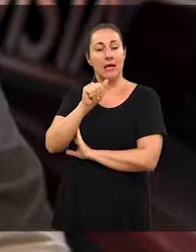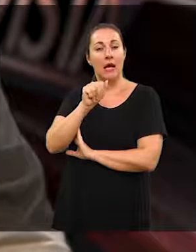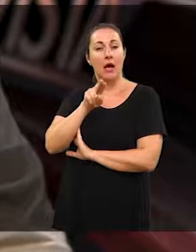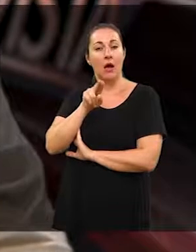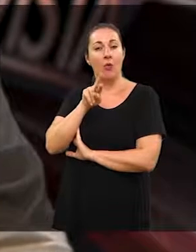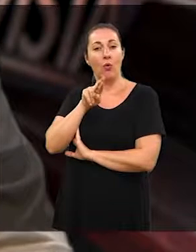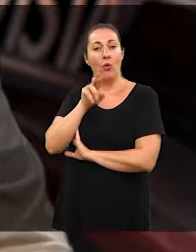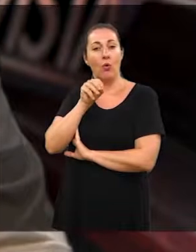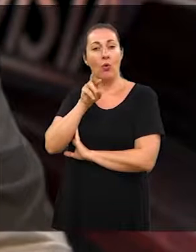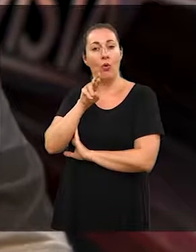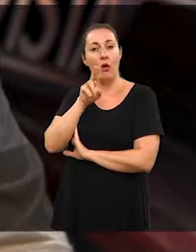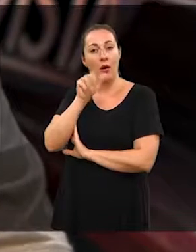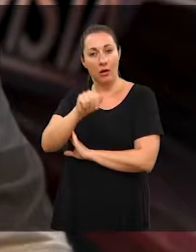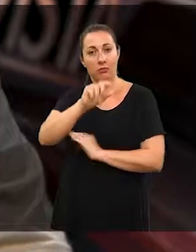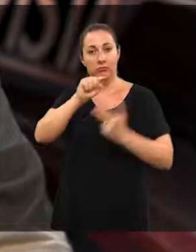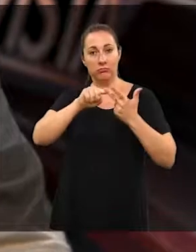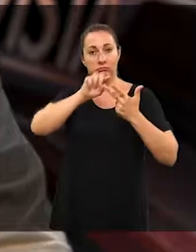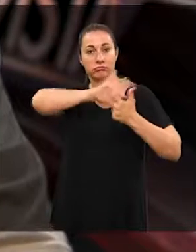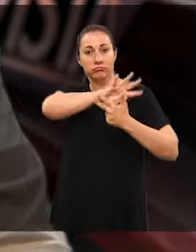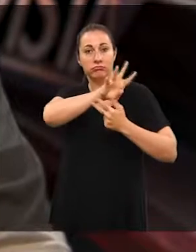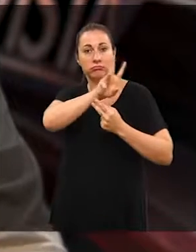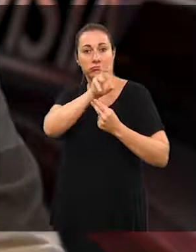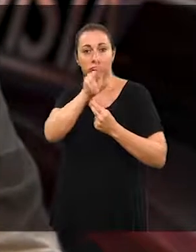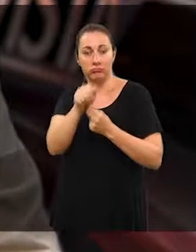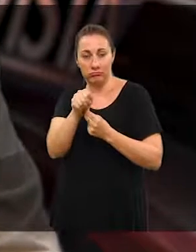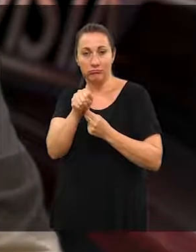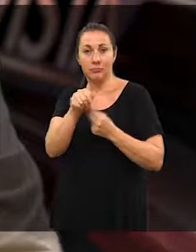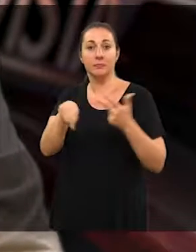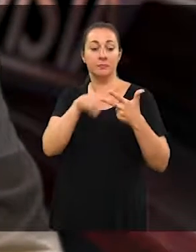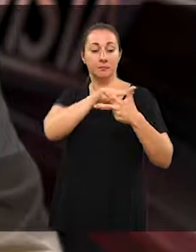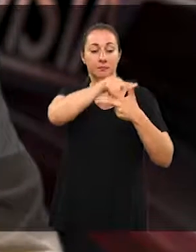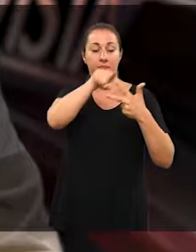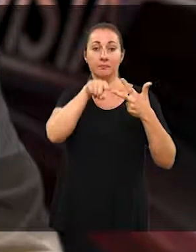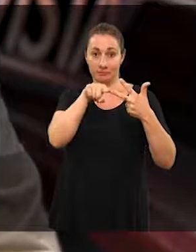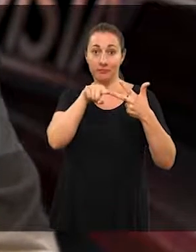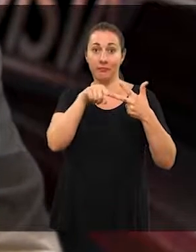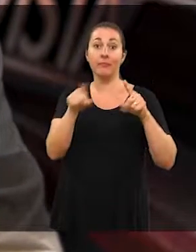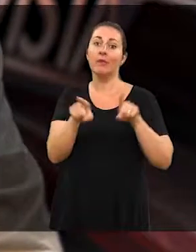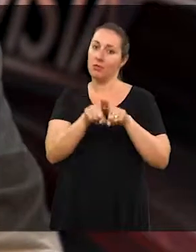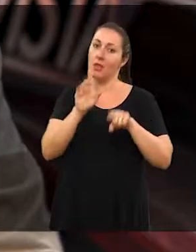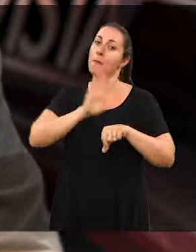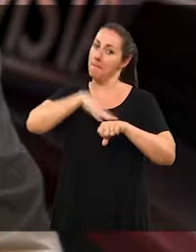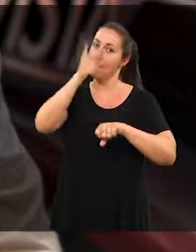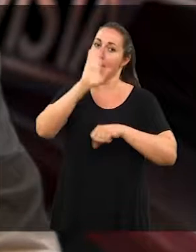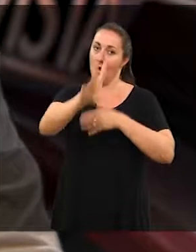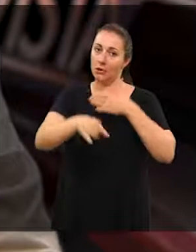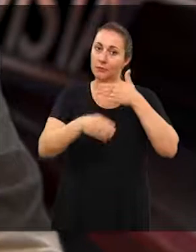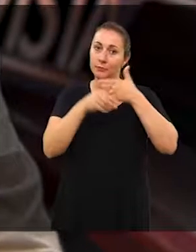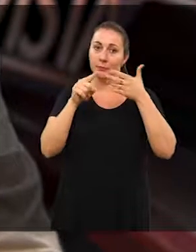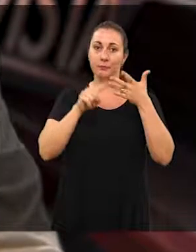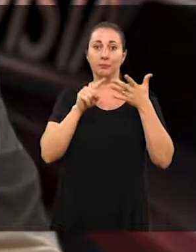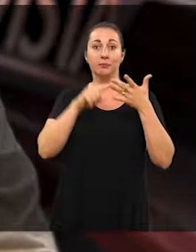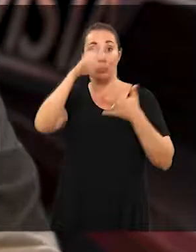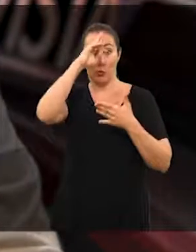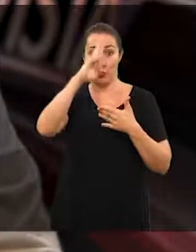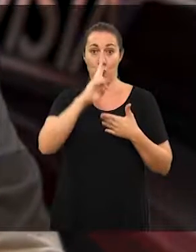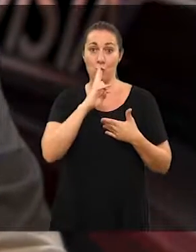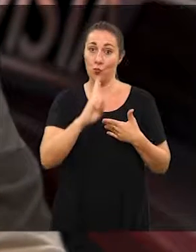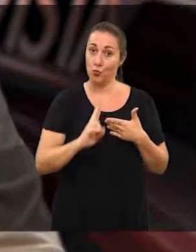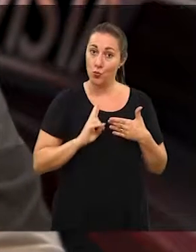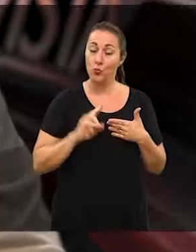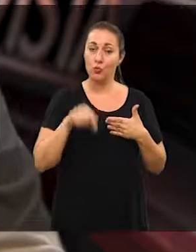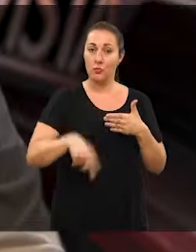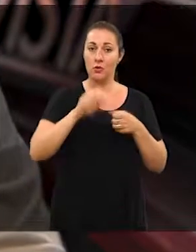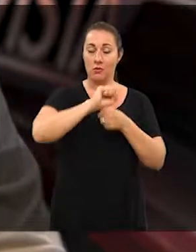da Cooperativa Central Aurora, né? Além desses, também nós temos, que são nossos parceiros na parte da premiação, nós temos a URI